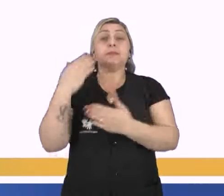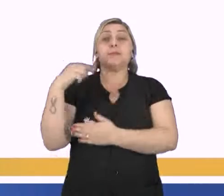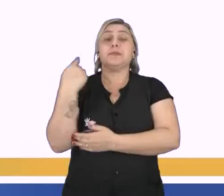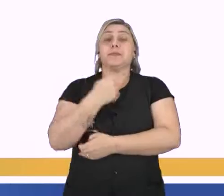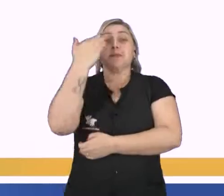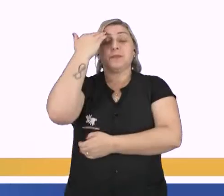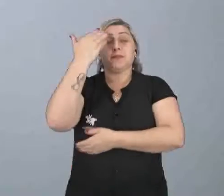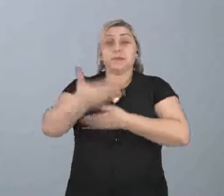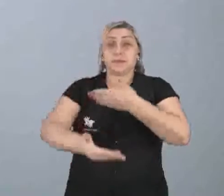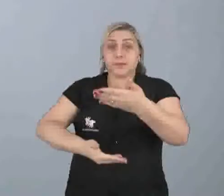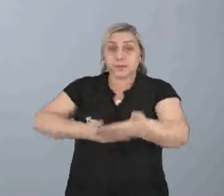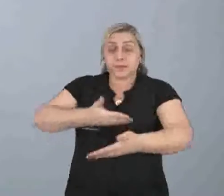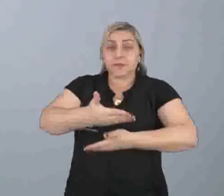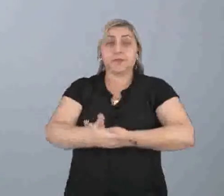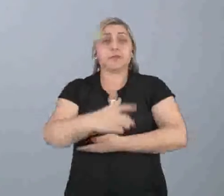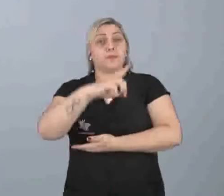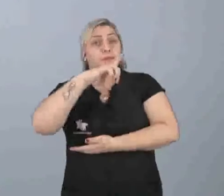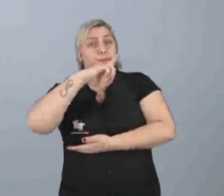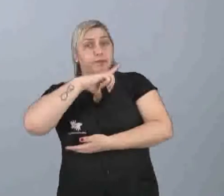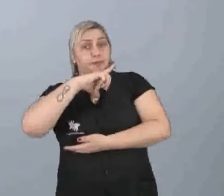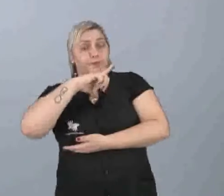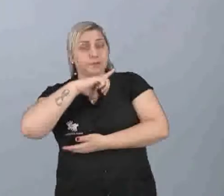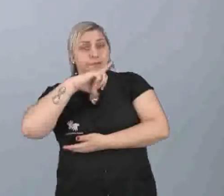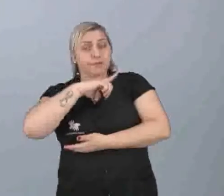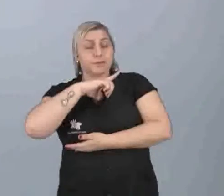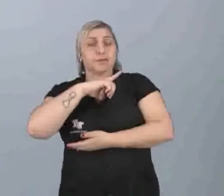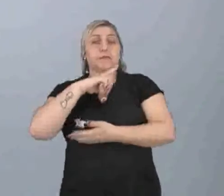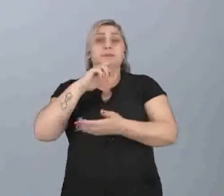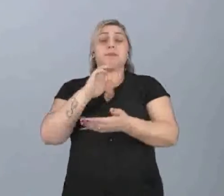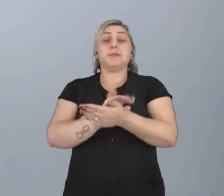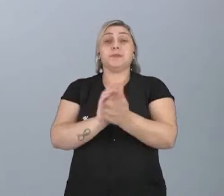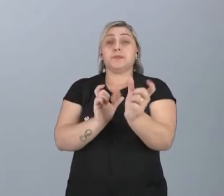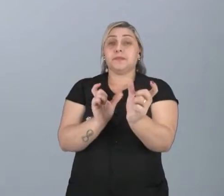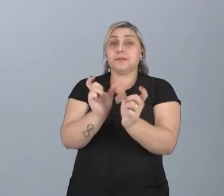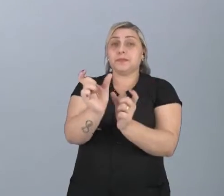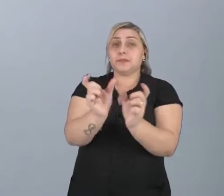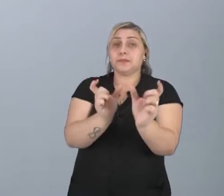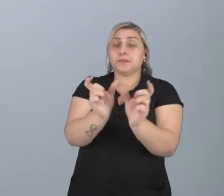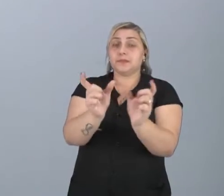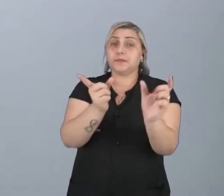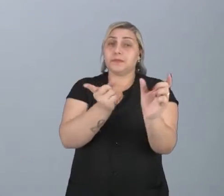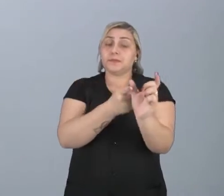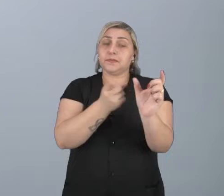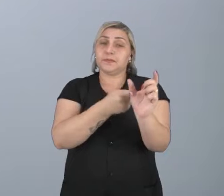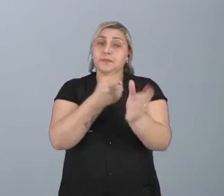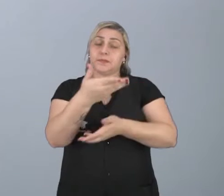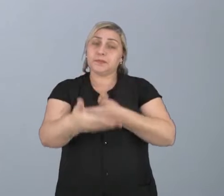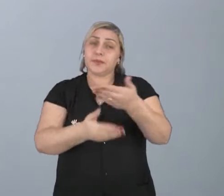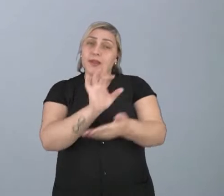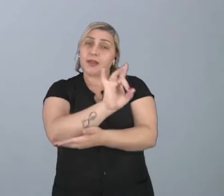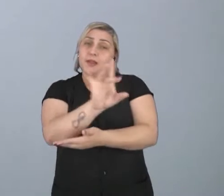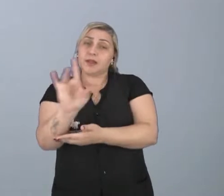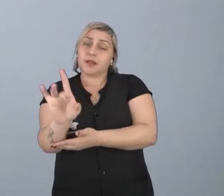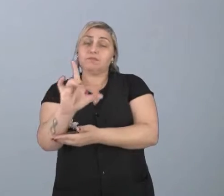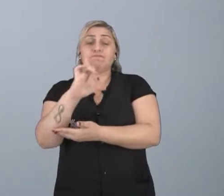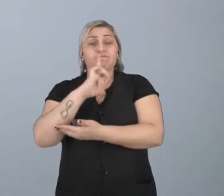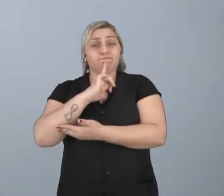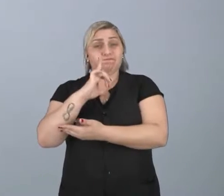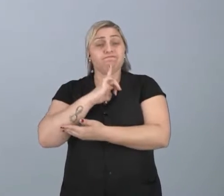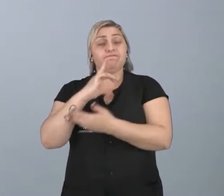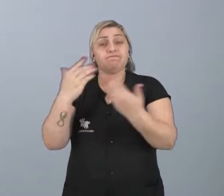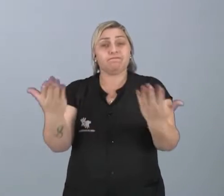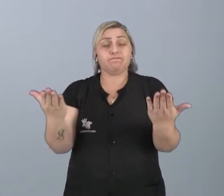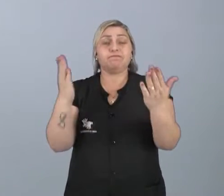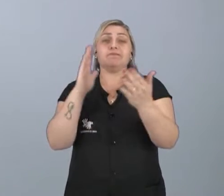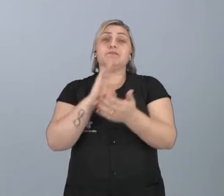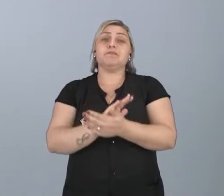entenda essa relação que existe, né, entre as palavras, né, a relação que cada palavra estabelece uma com a